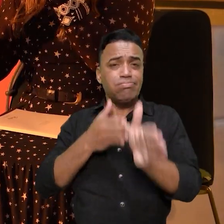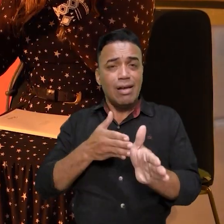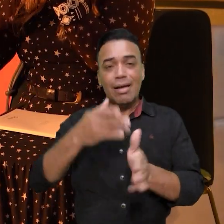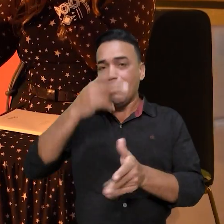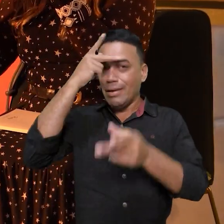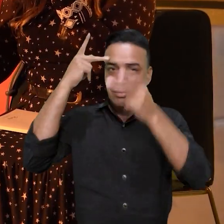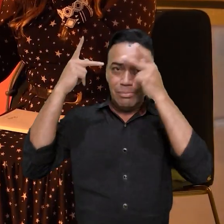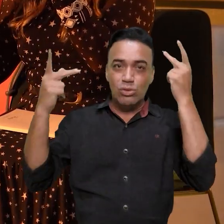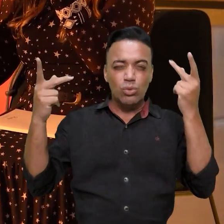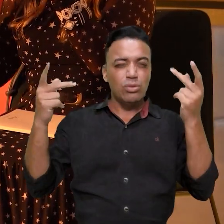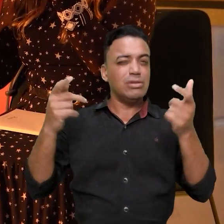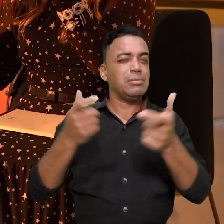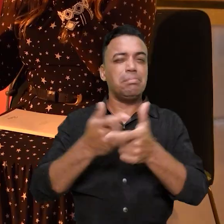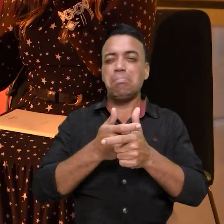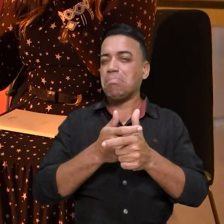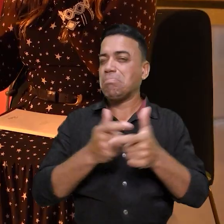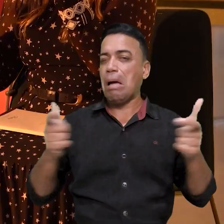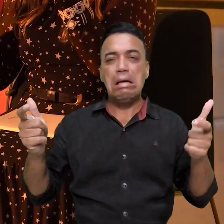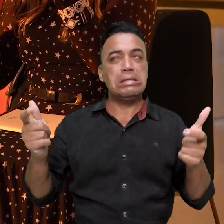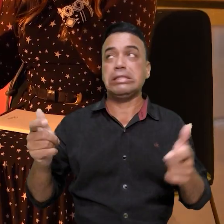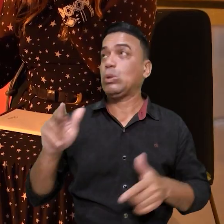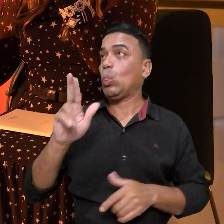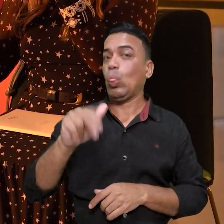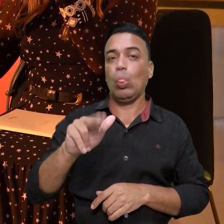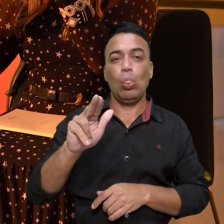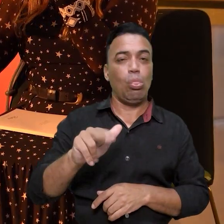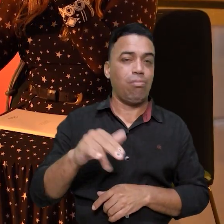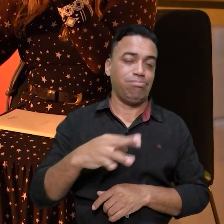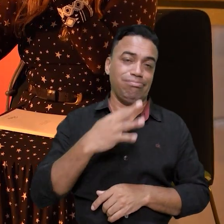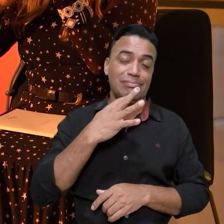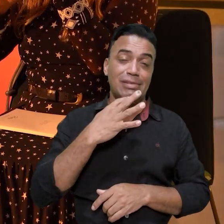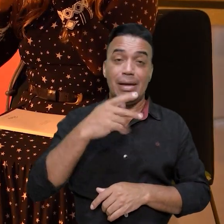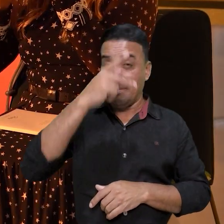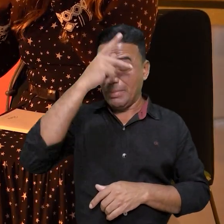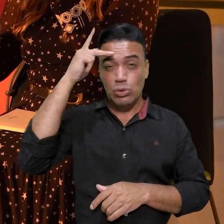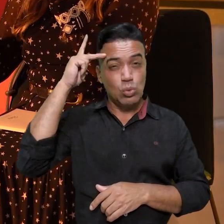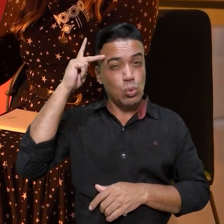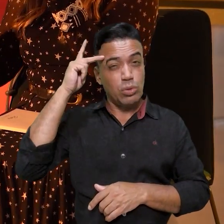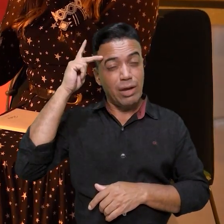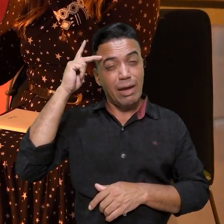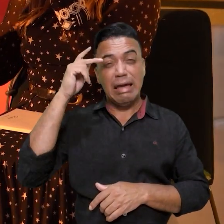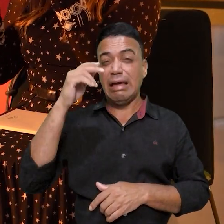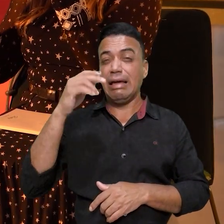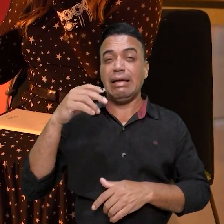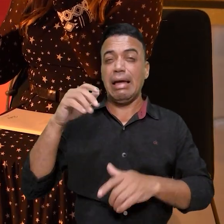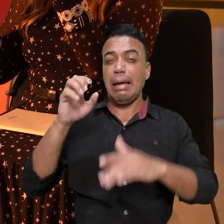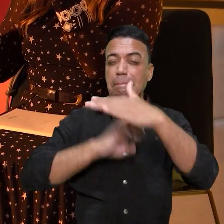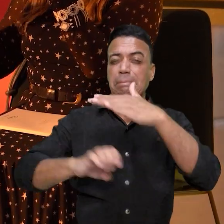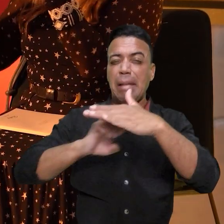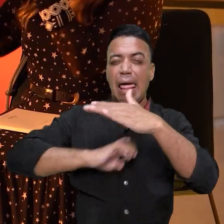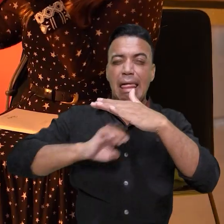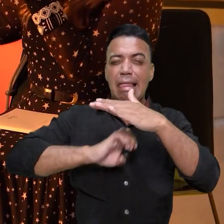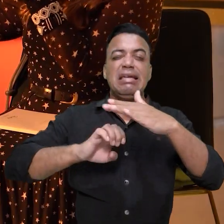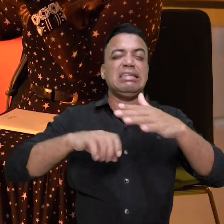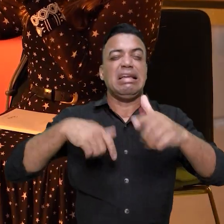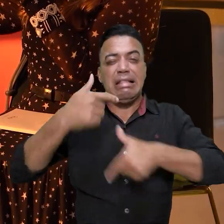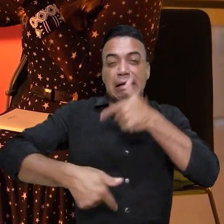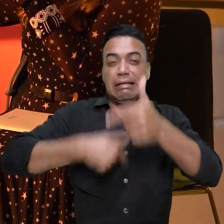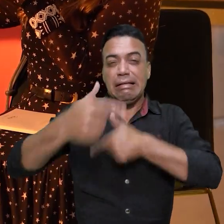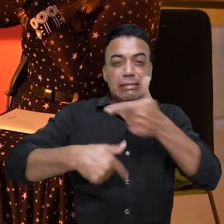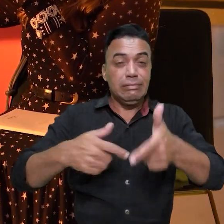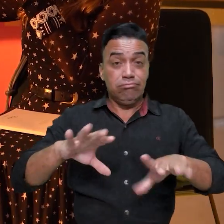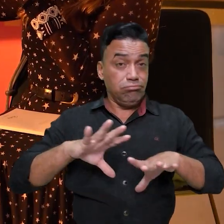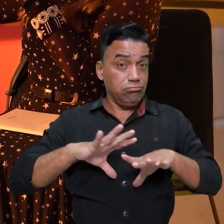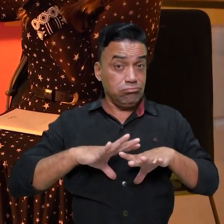as pessoas mais improváveis, aqueles executivos mega estressados, que não tiveram